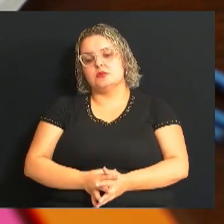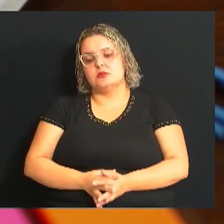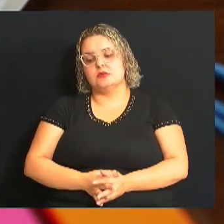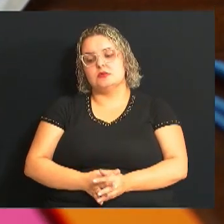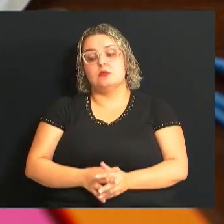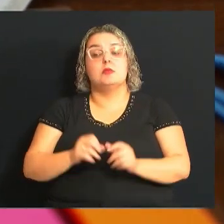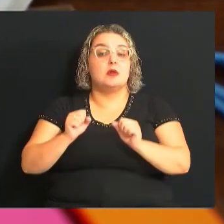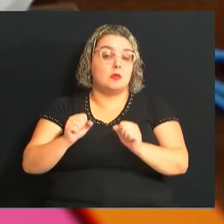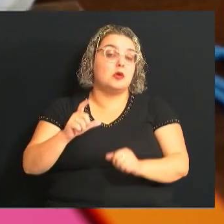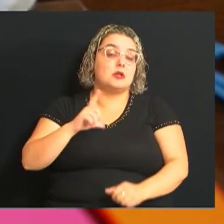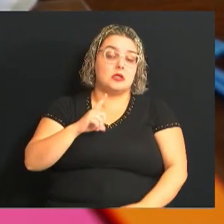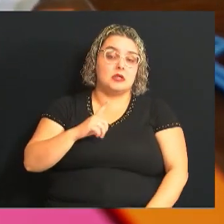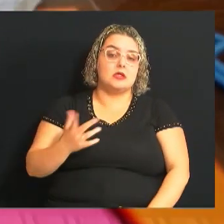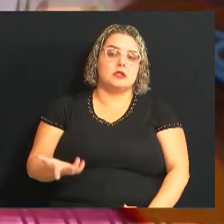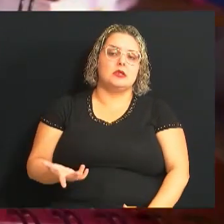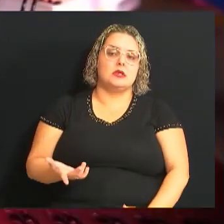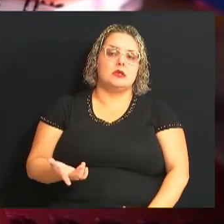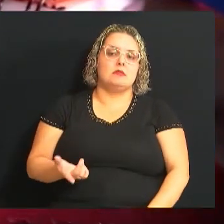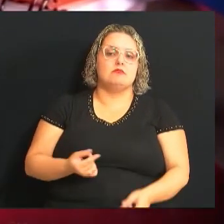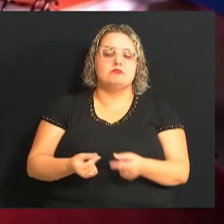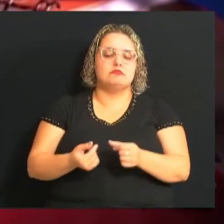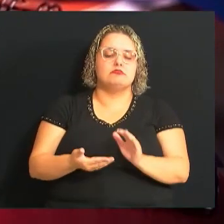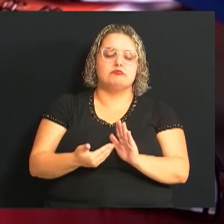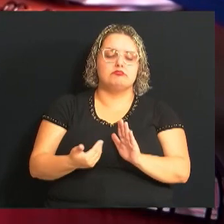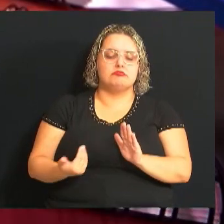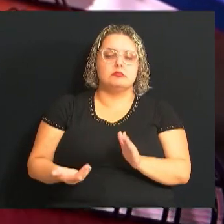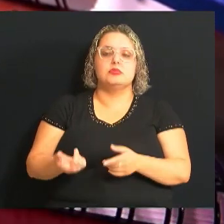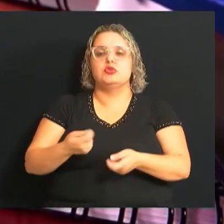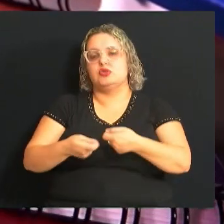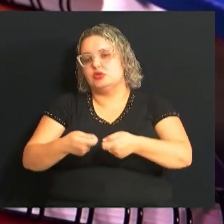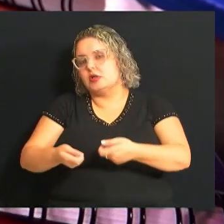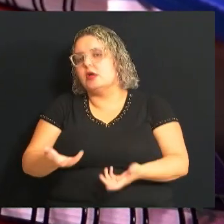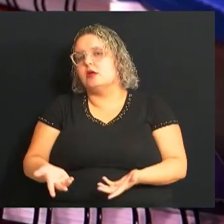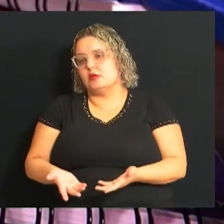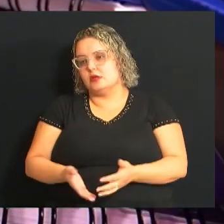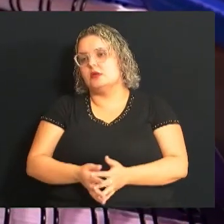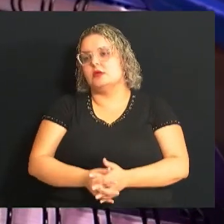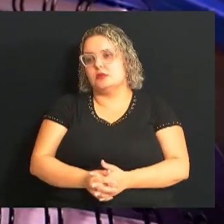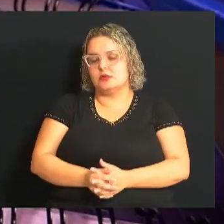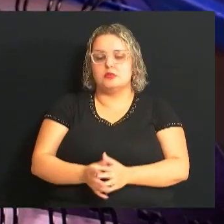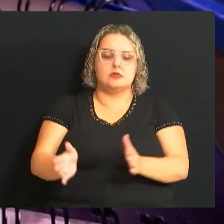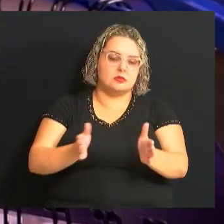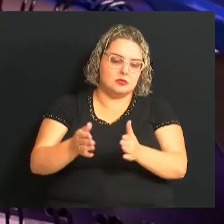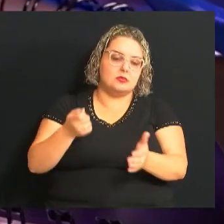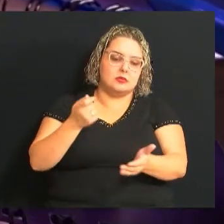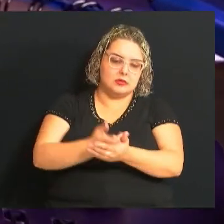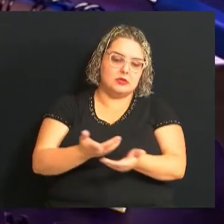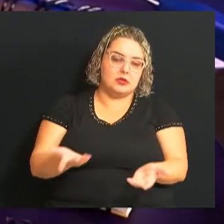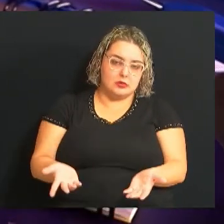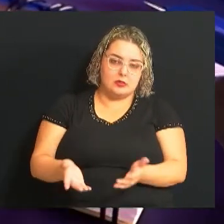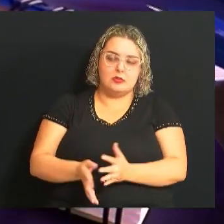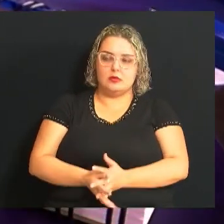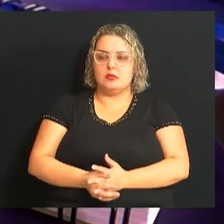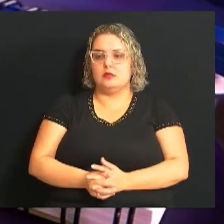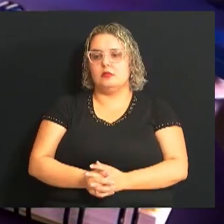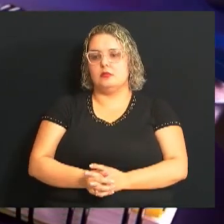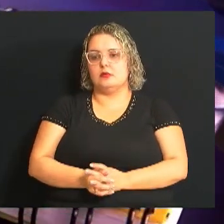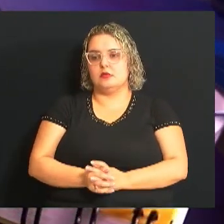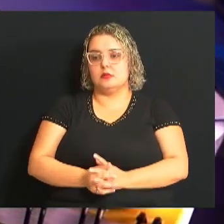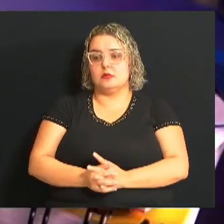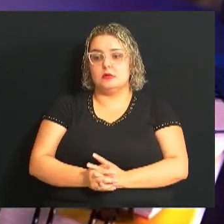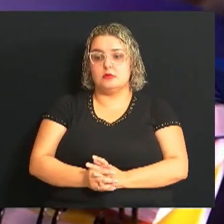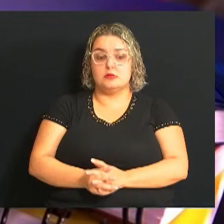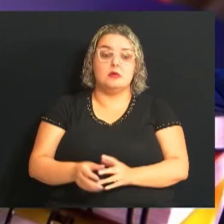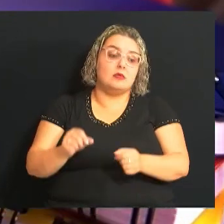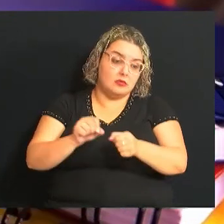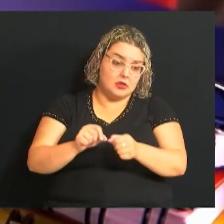um poder de barganha, ter um poder de negociação ali no momento da compra, né? Então faça a pesquisa,